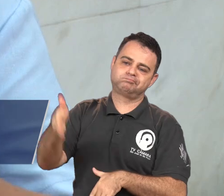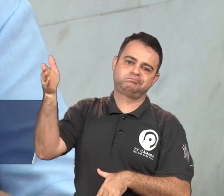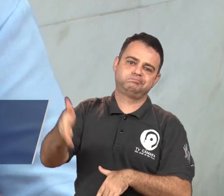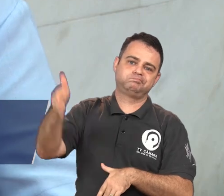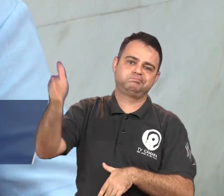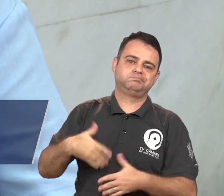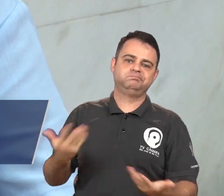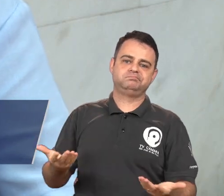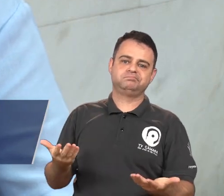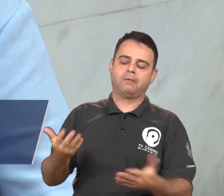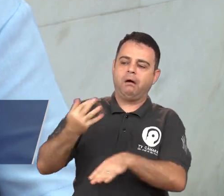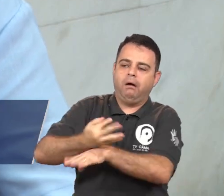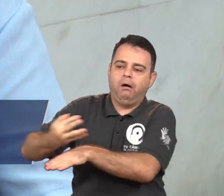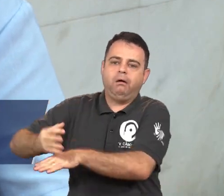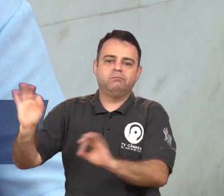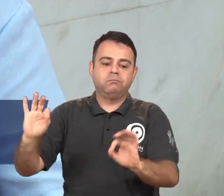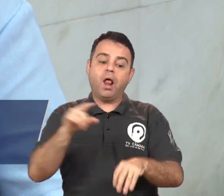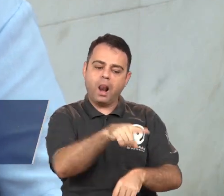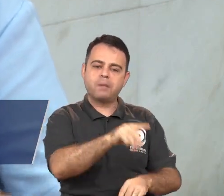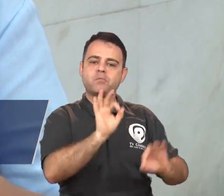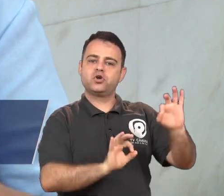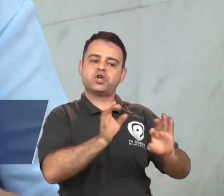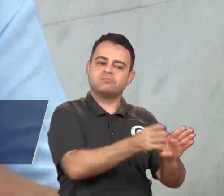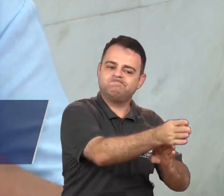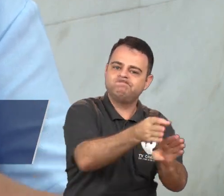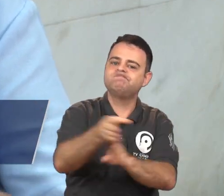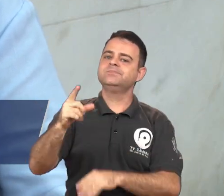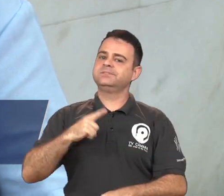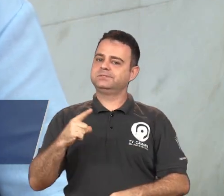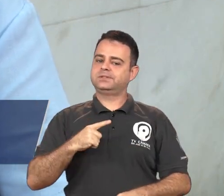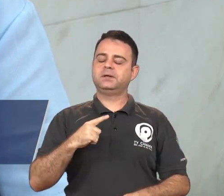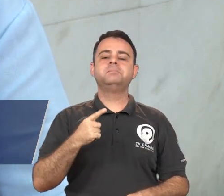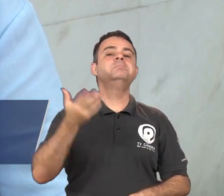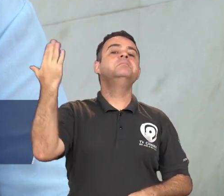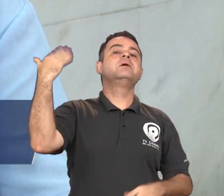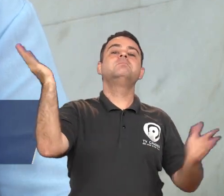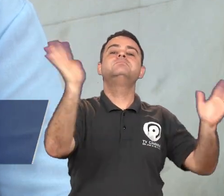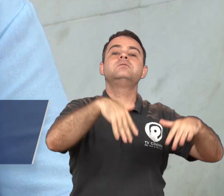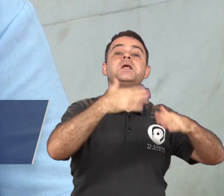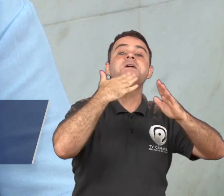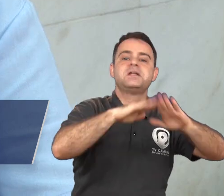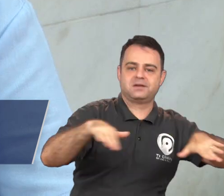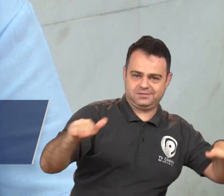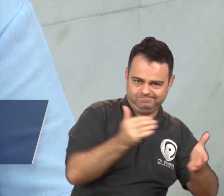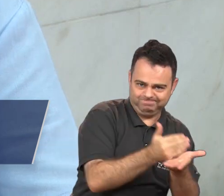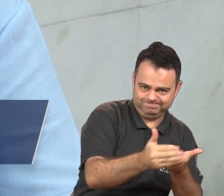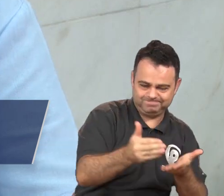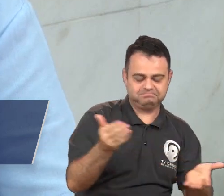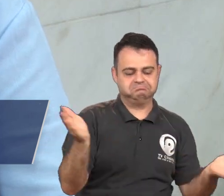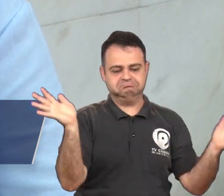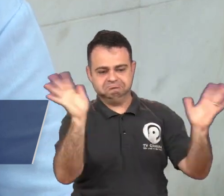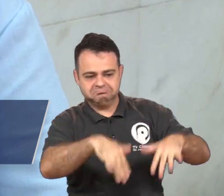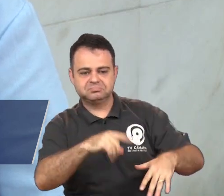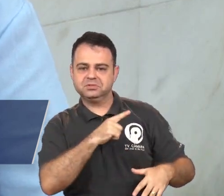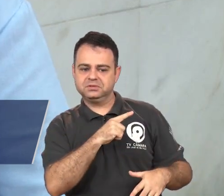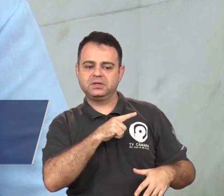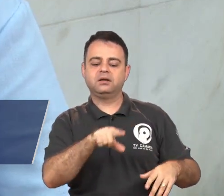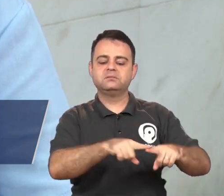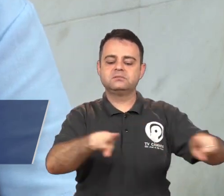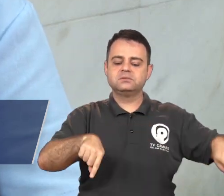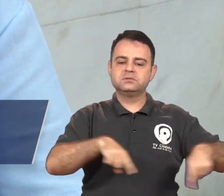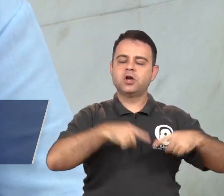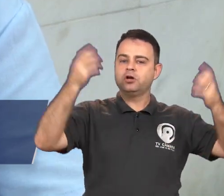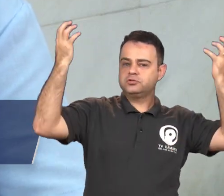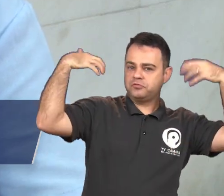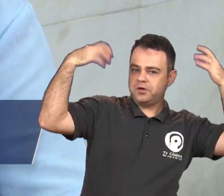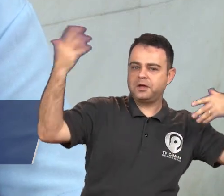é compartilhado lá dentro do projeto. Começou com as crianças, nós estamos ainda, lá tem vestiário,